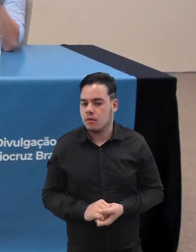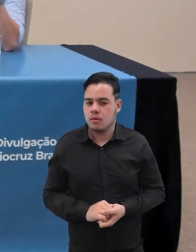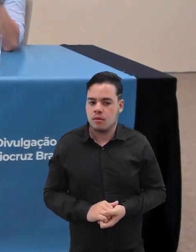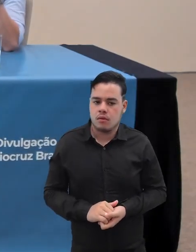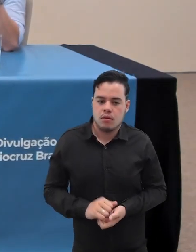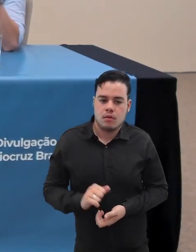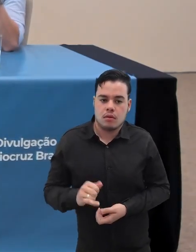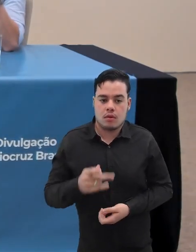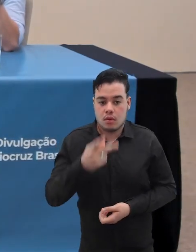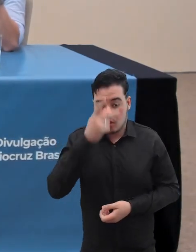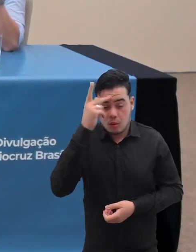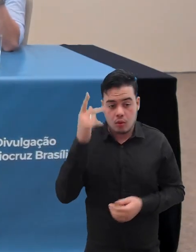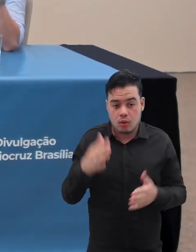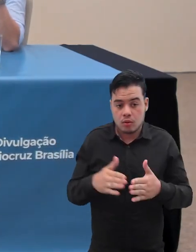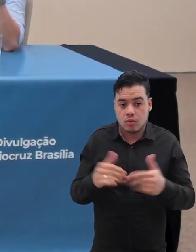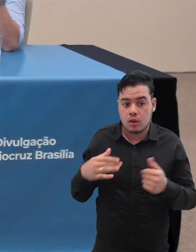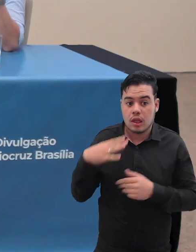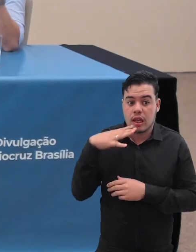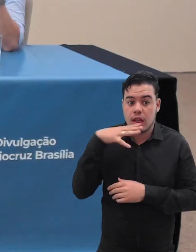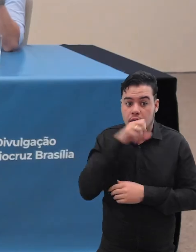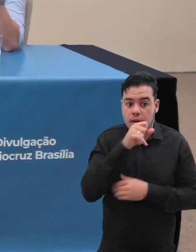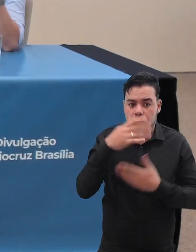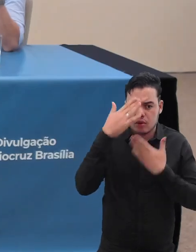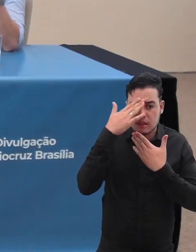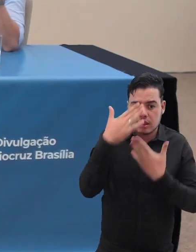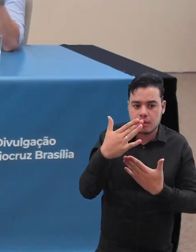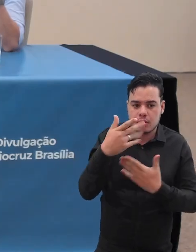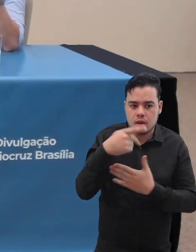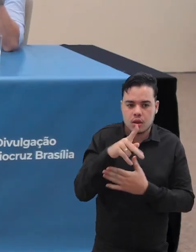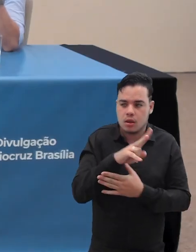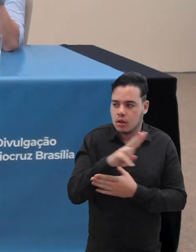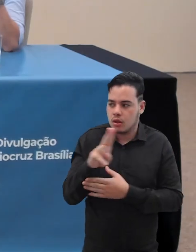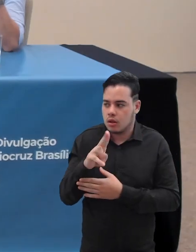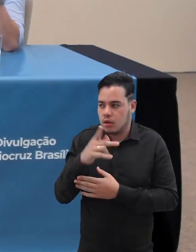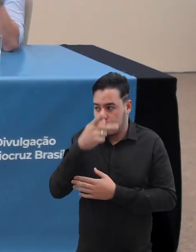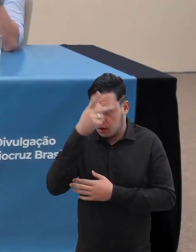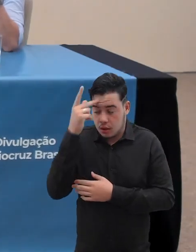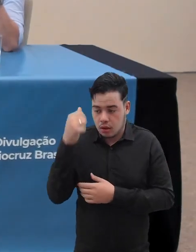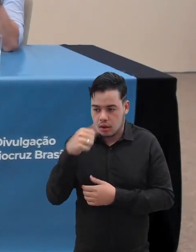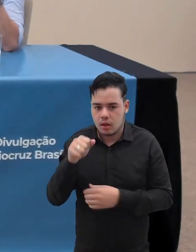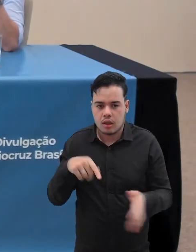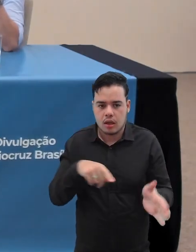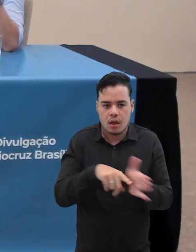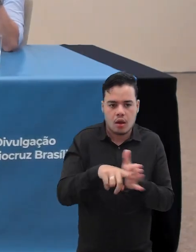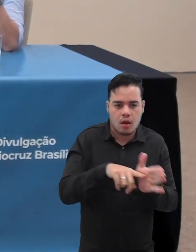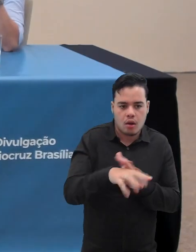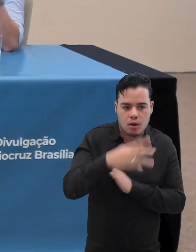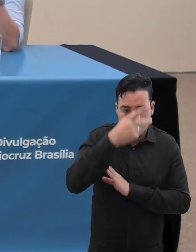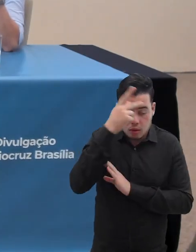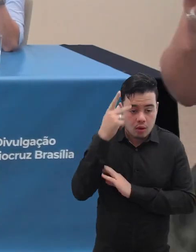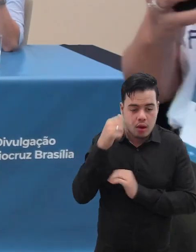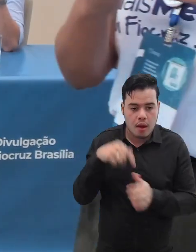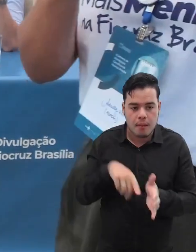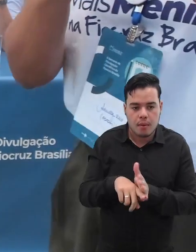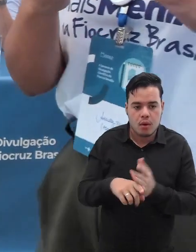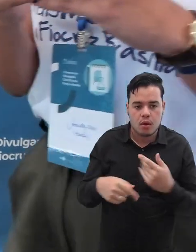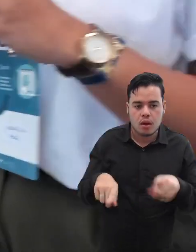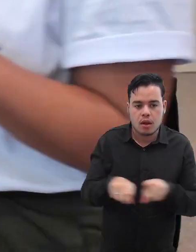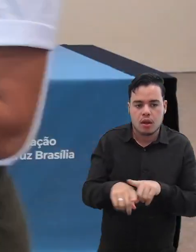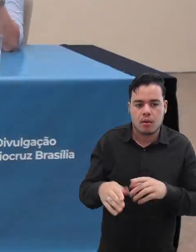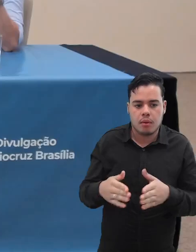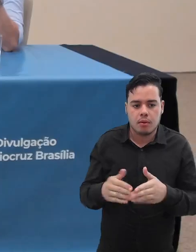Aí, pessoal, eu vou pedir para que vocês brevemente se apresentem, digam o seu nome e a quem vocês estão direcionando a sua pergunta. E também,